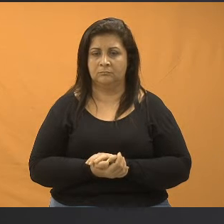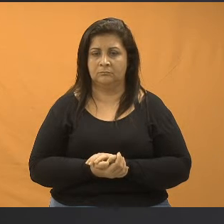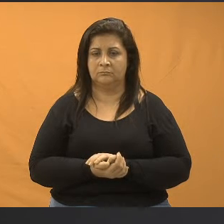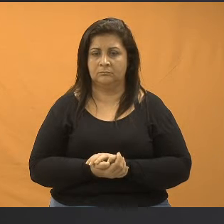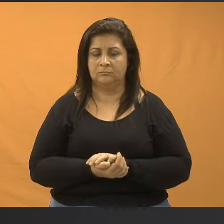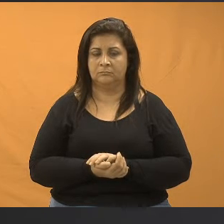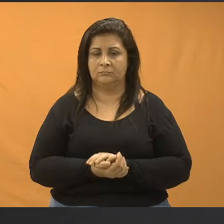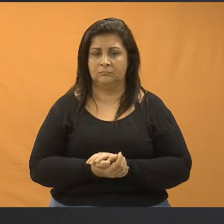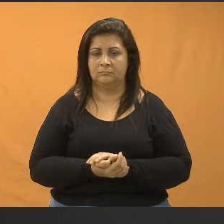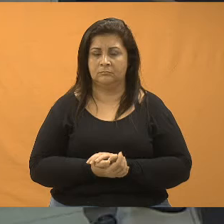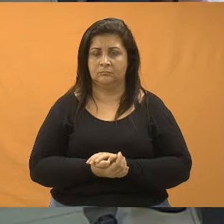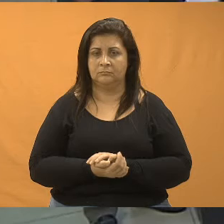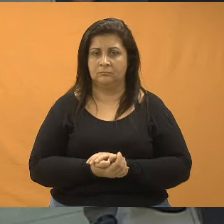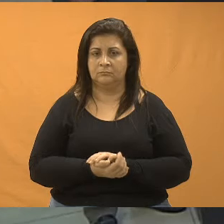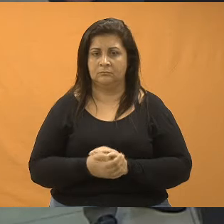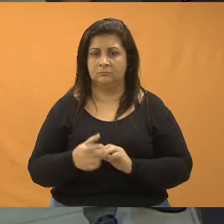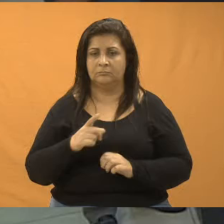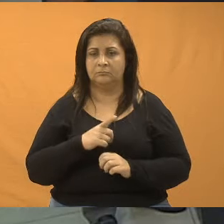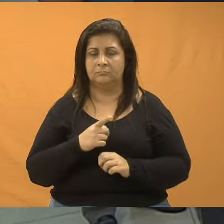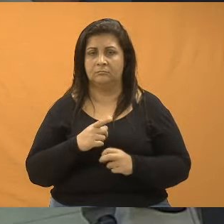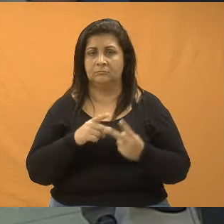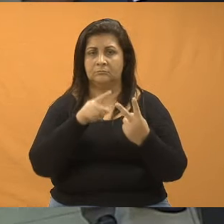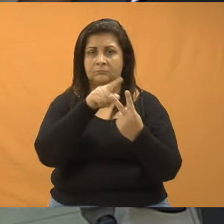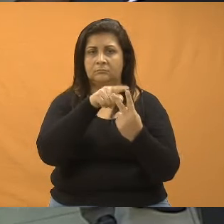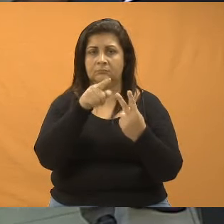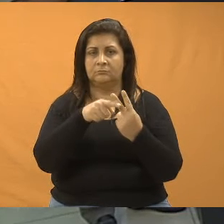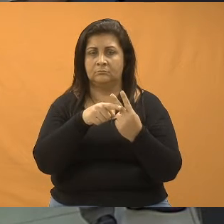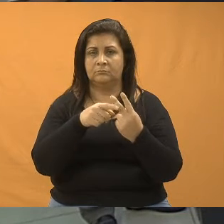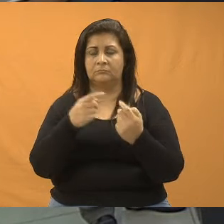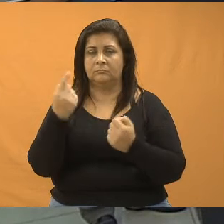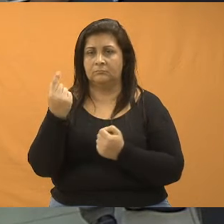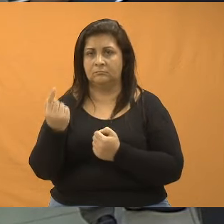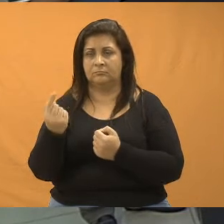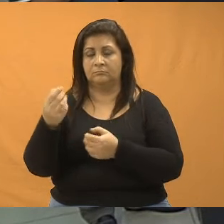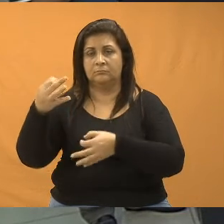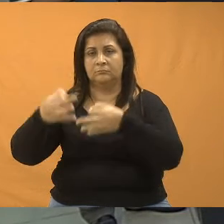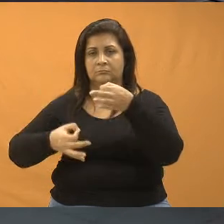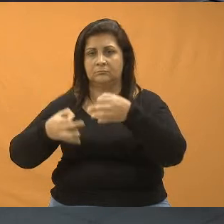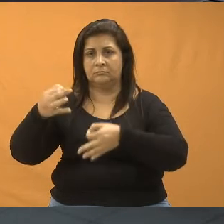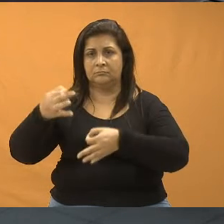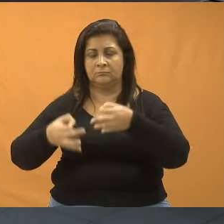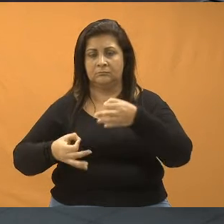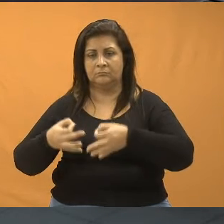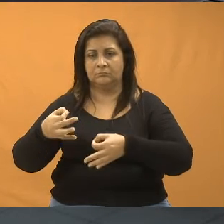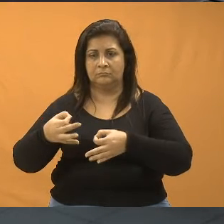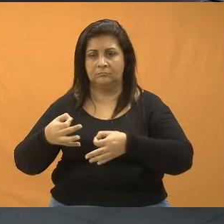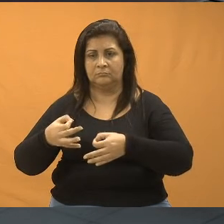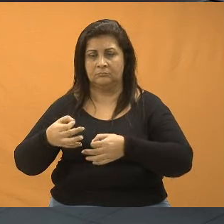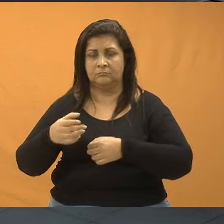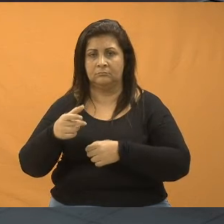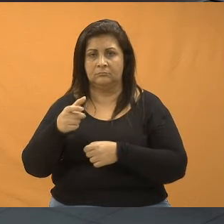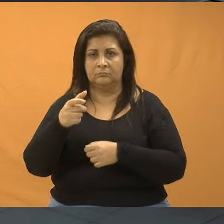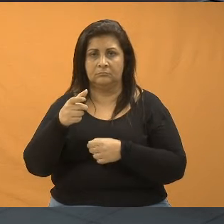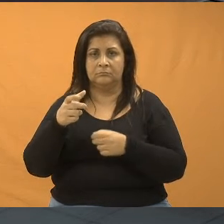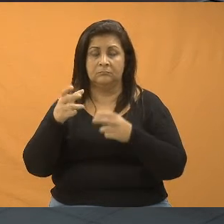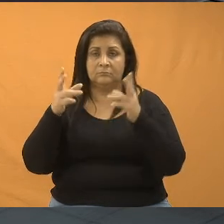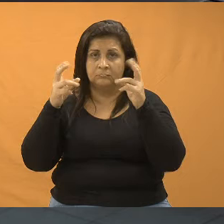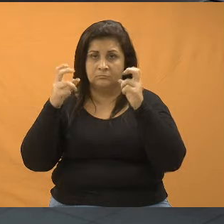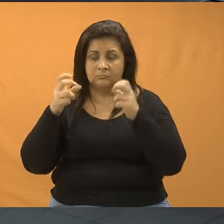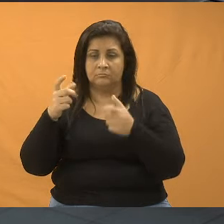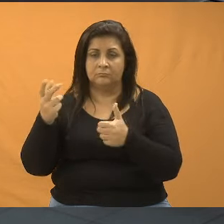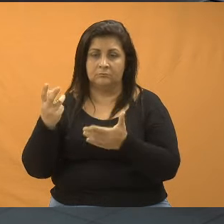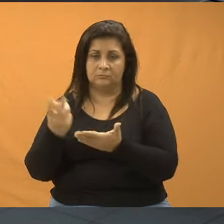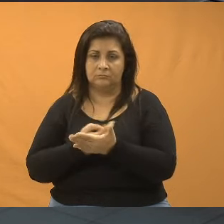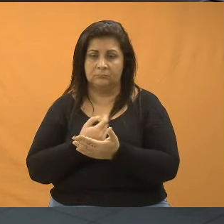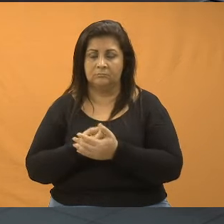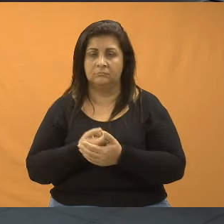Não, ele tem duas possibilidades. Uma é a decisão judicial da Justiça, reconhecer que é indevido, e outra é